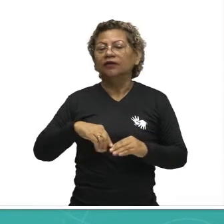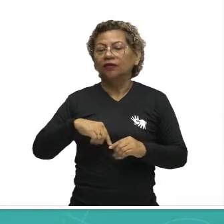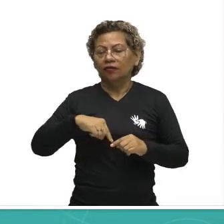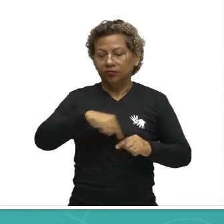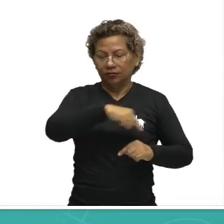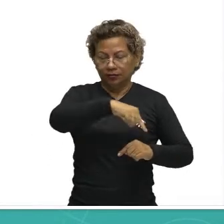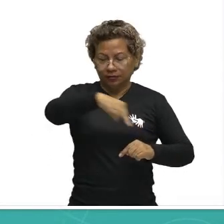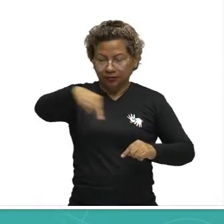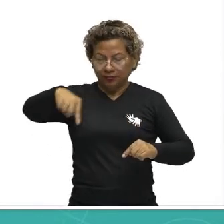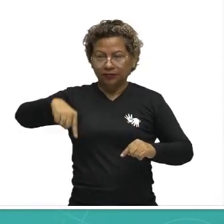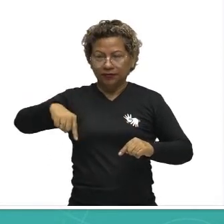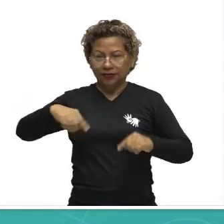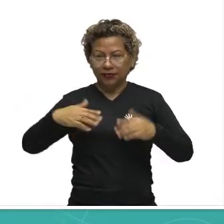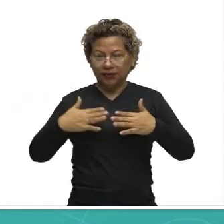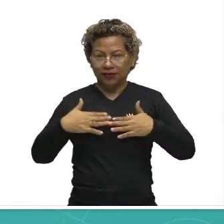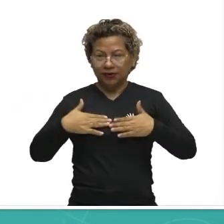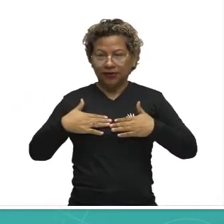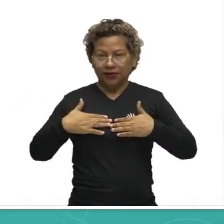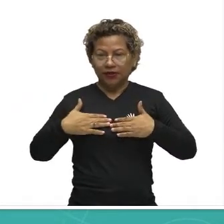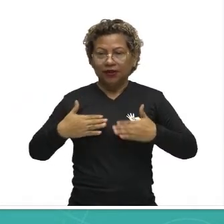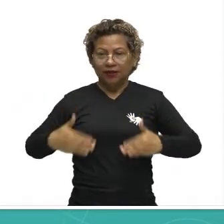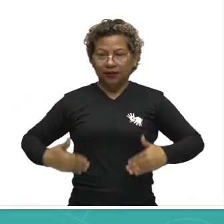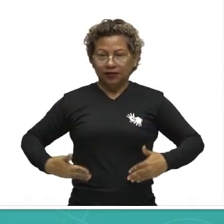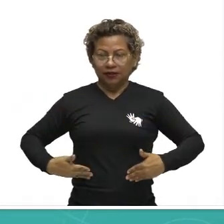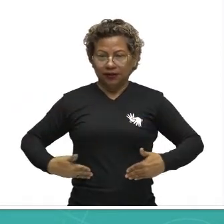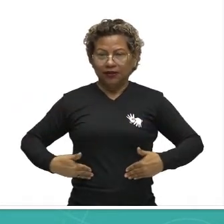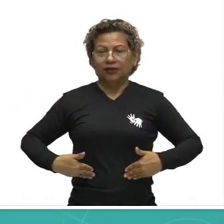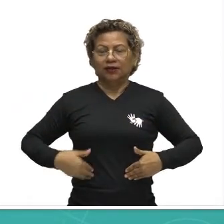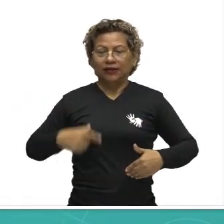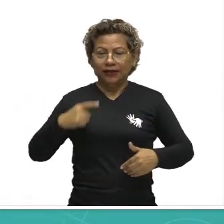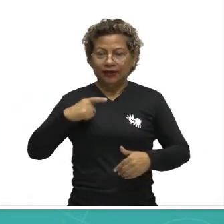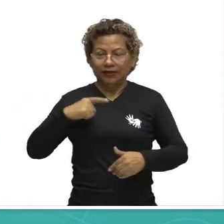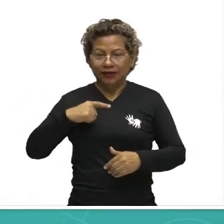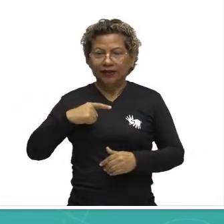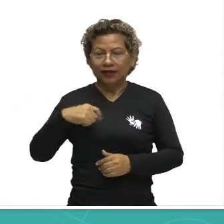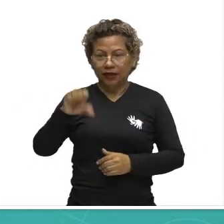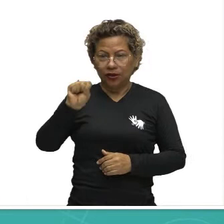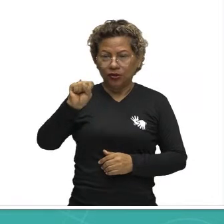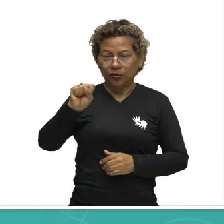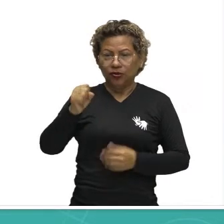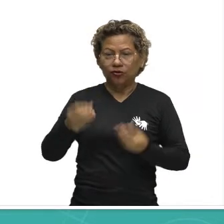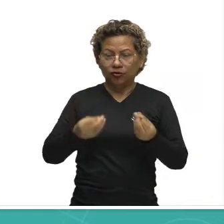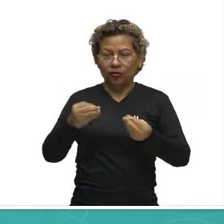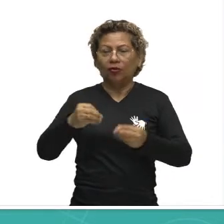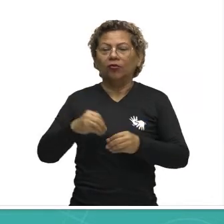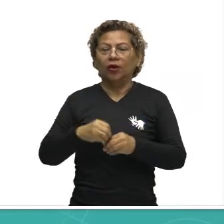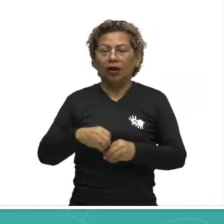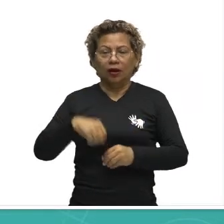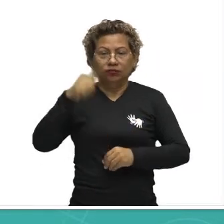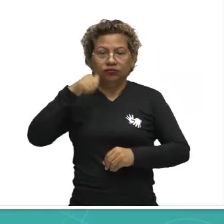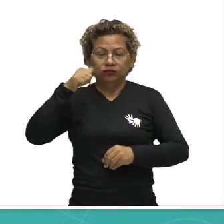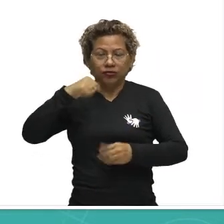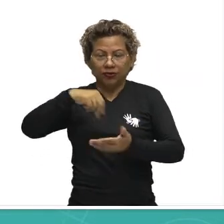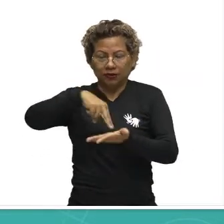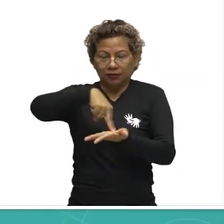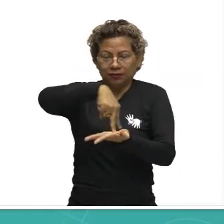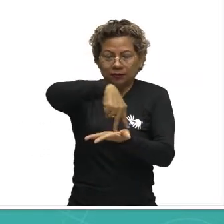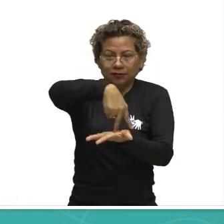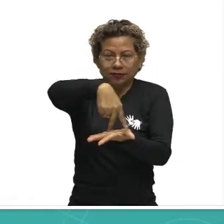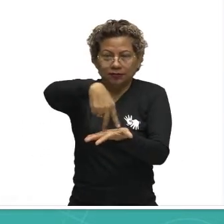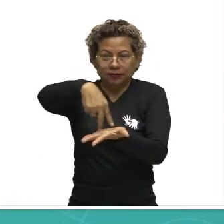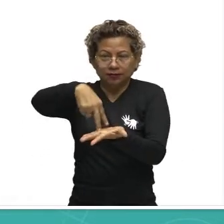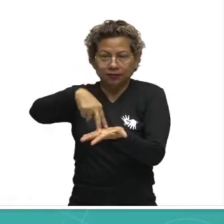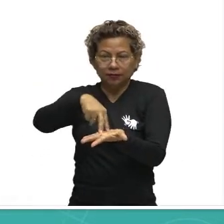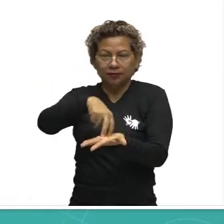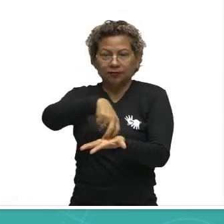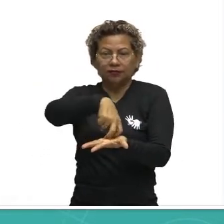do peito e quadril. Movimento em oito. É feito um desenho de um oito para a direita e a